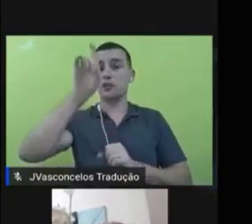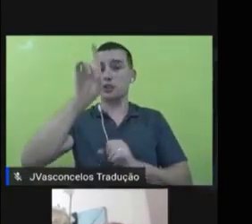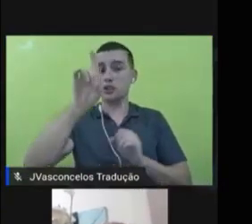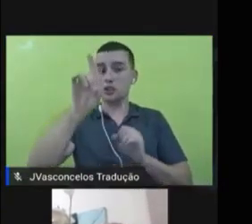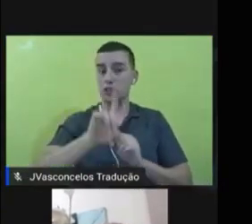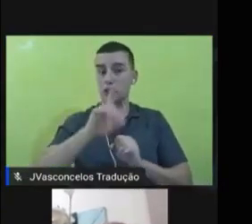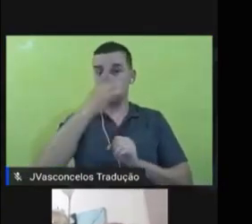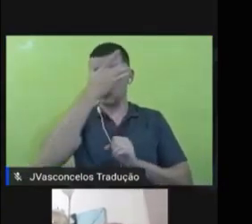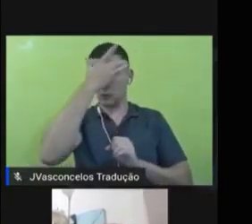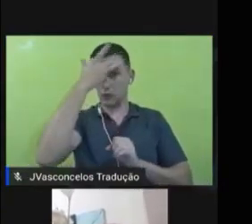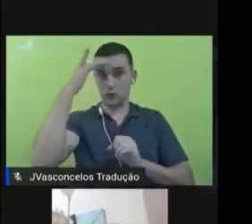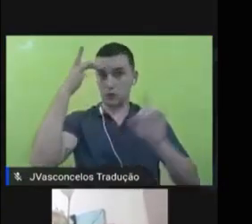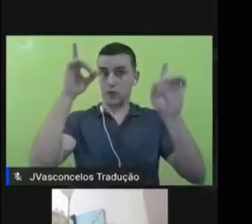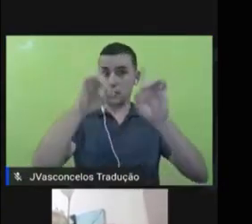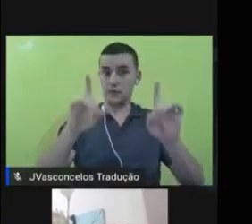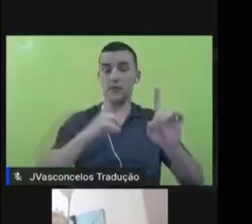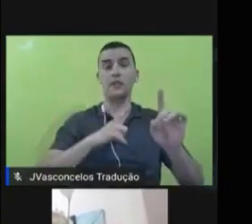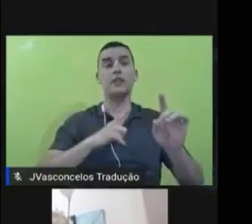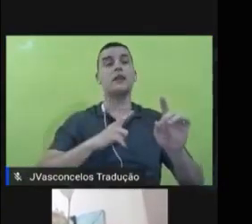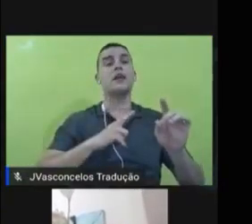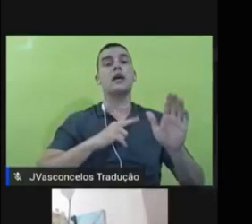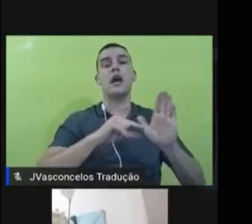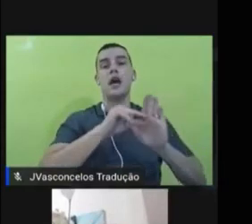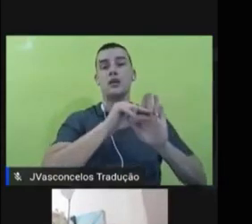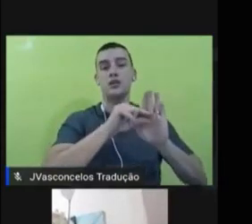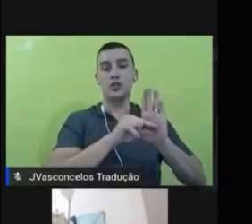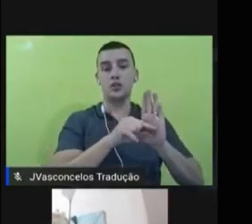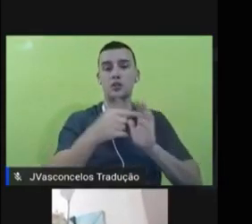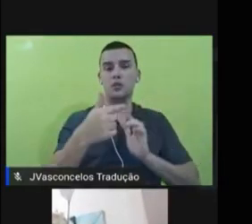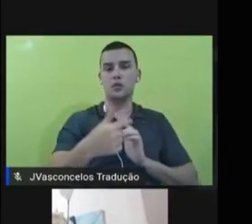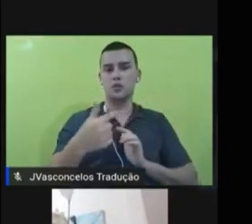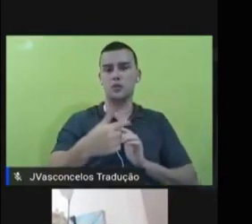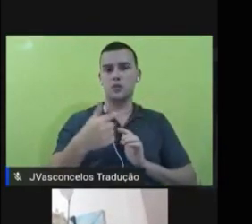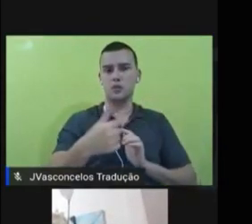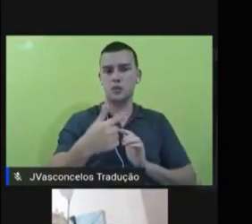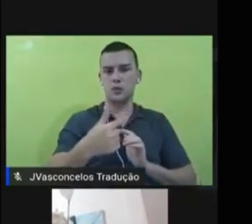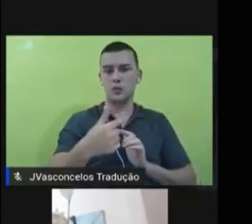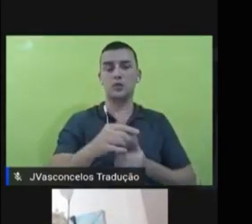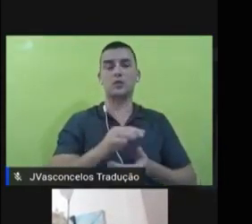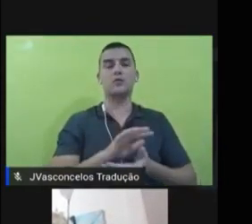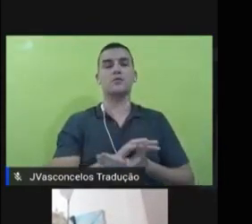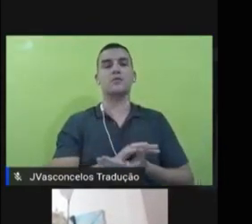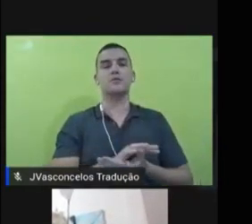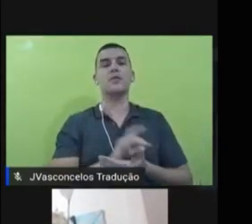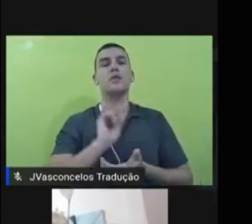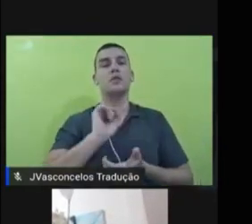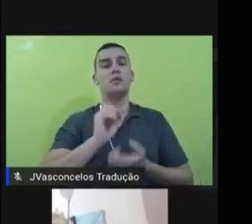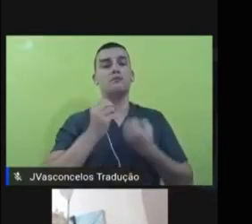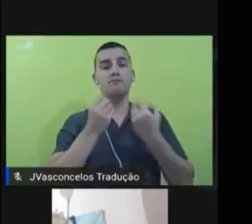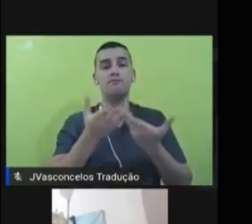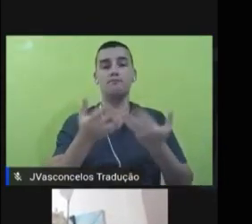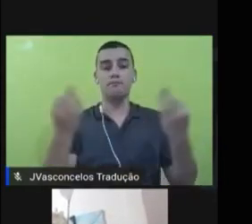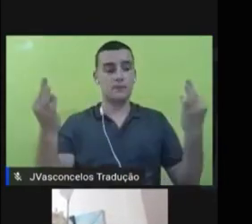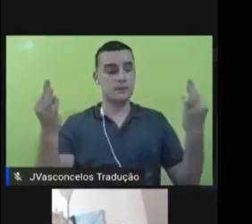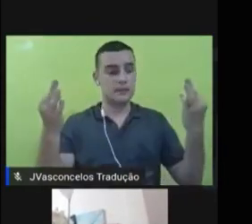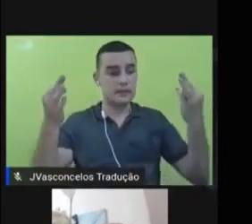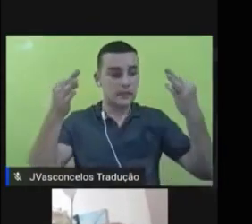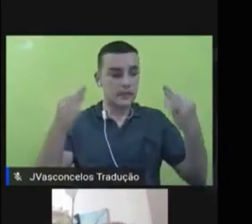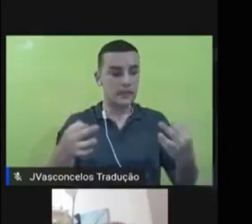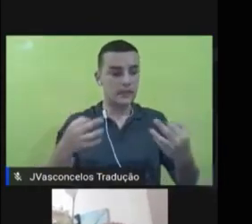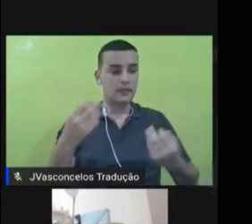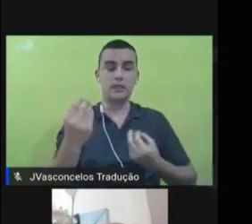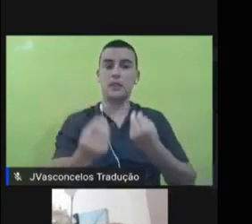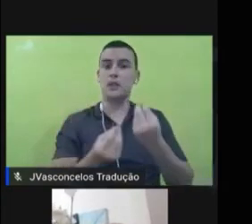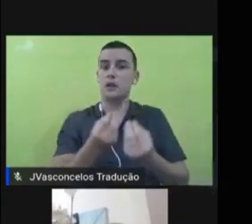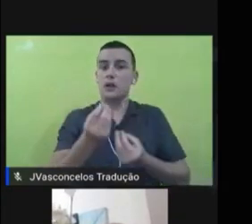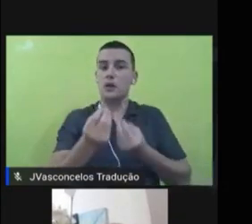deficiência, no artigo 2º, inciso 1º, a linha D, assegura também obrigatoriedade de oferta de programas